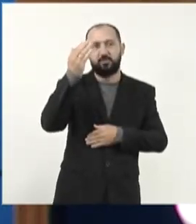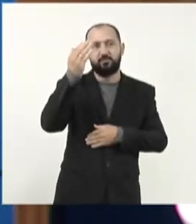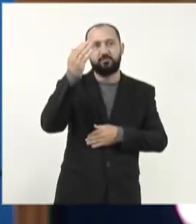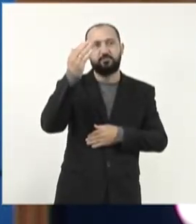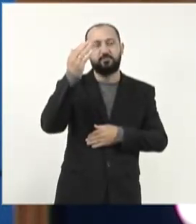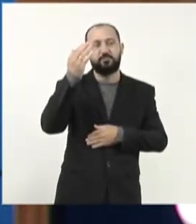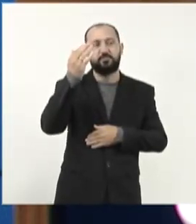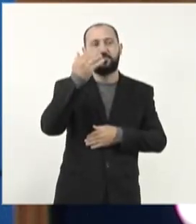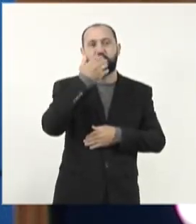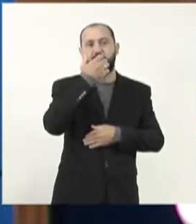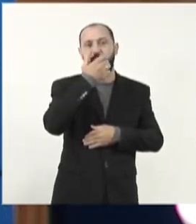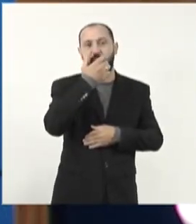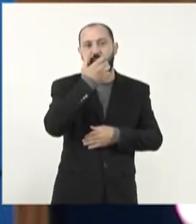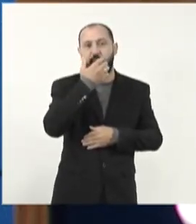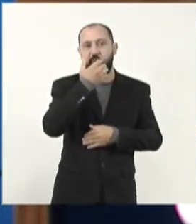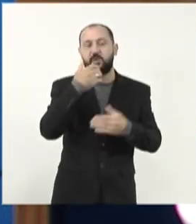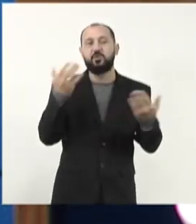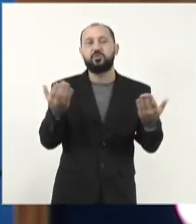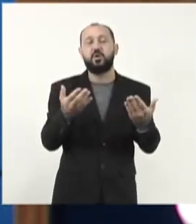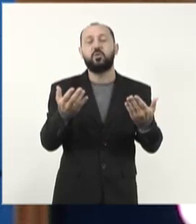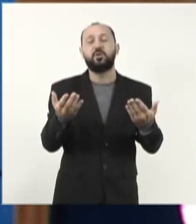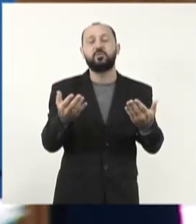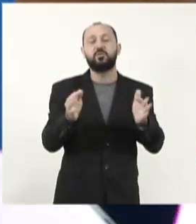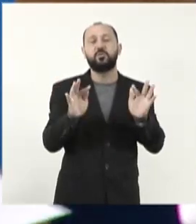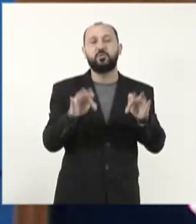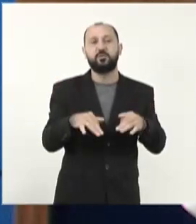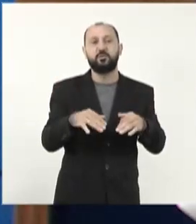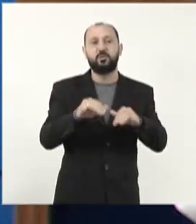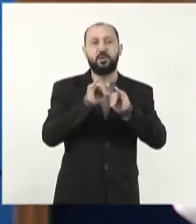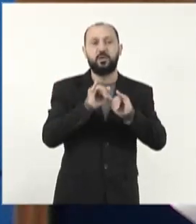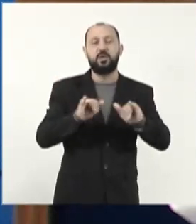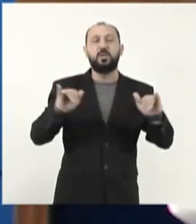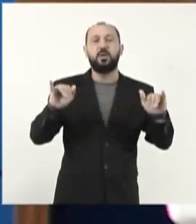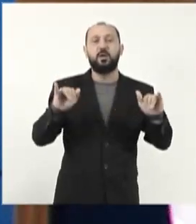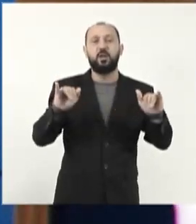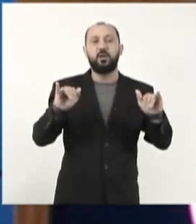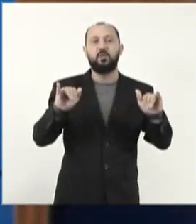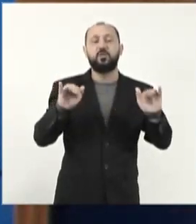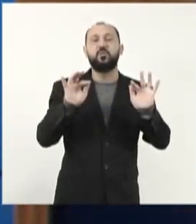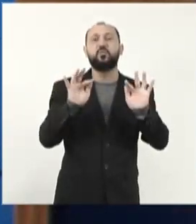e... já chegando aqui ao final, declaro aqui